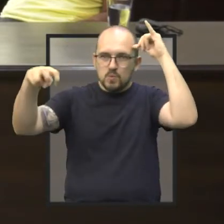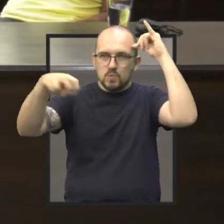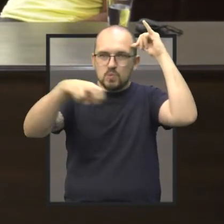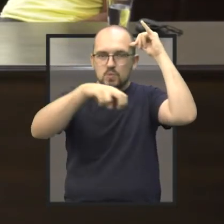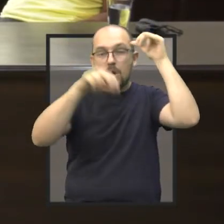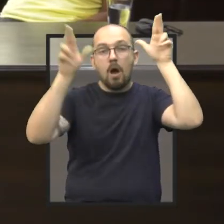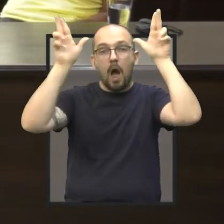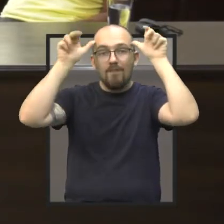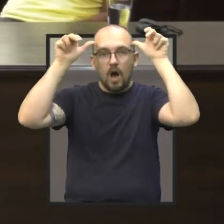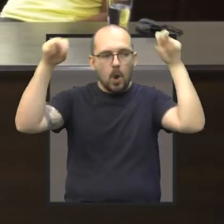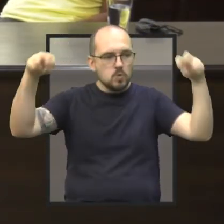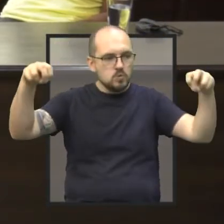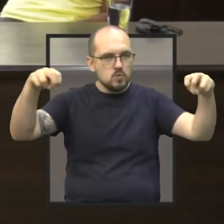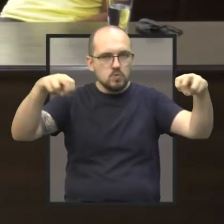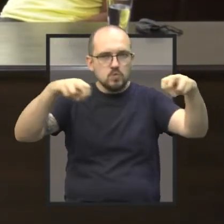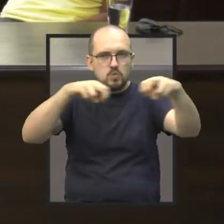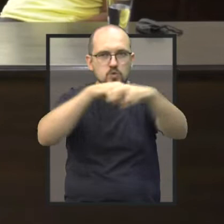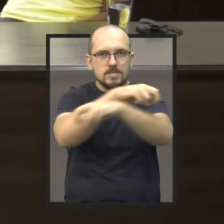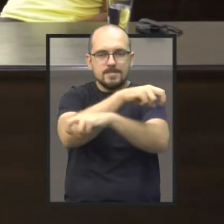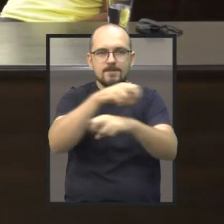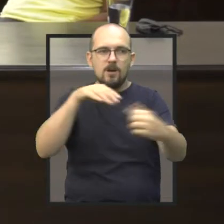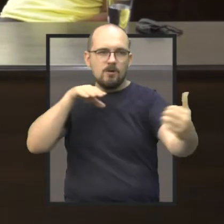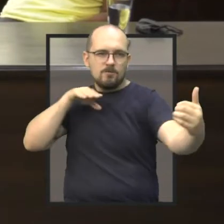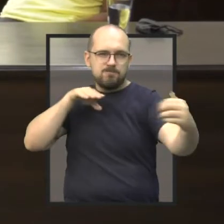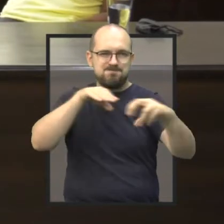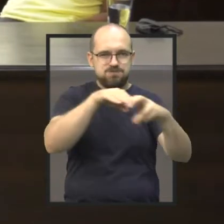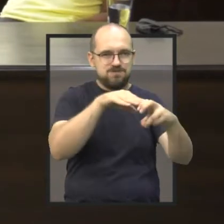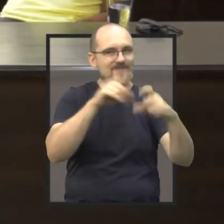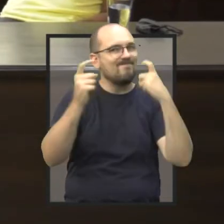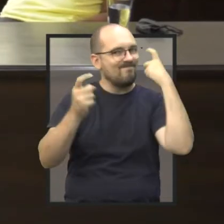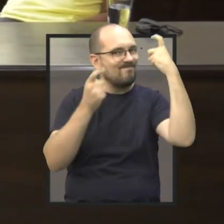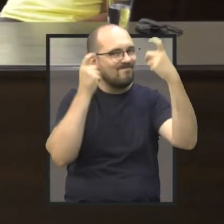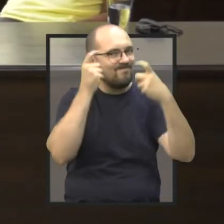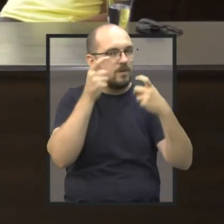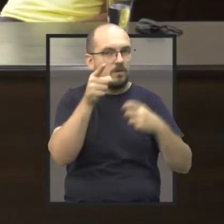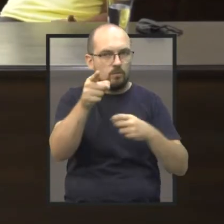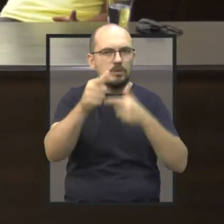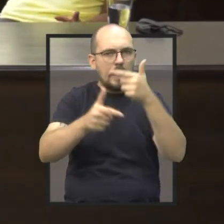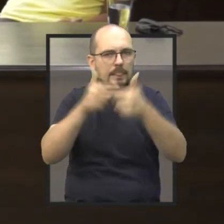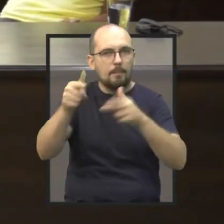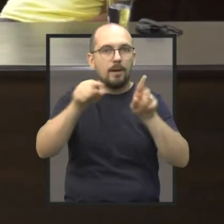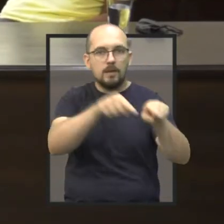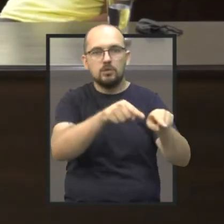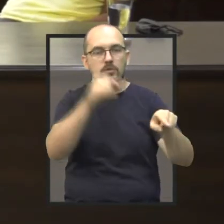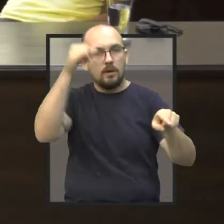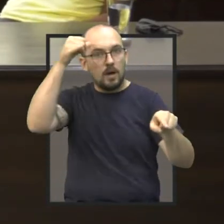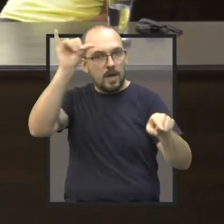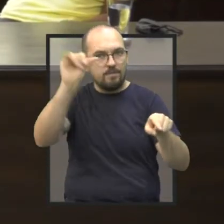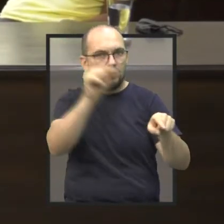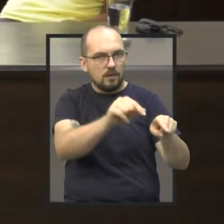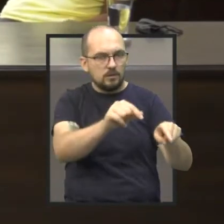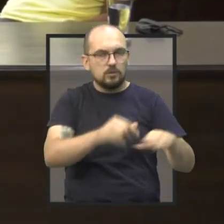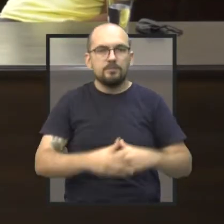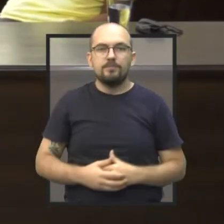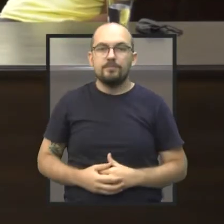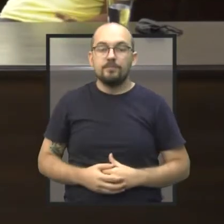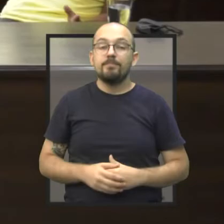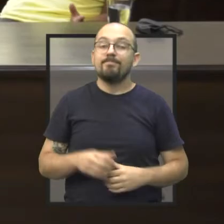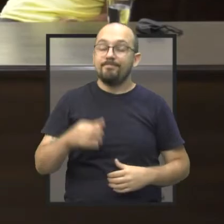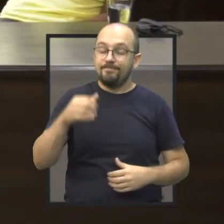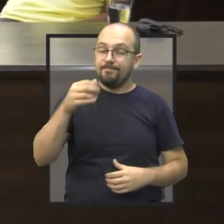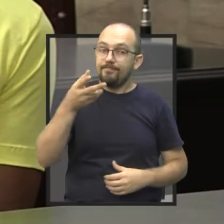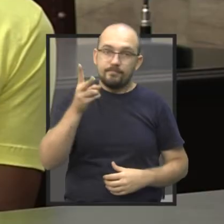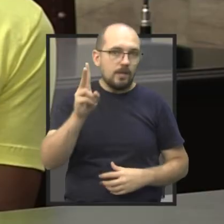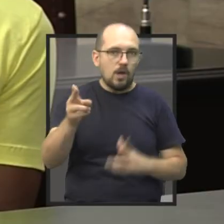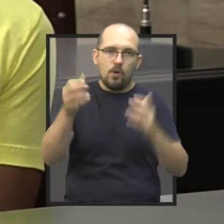né? O senhor pretende trabalhar para isso, tem trabalhado justamente para evitar esse tipo de situação?